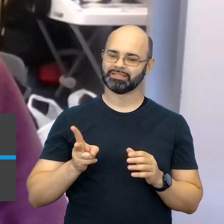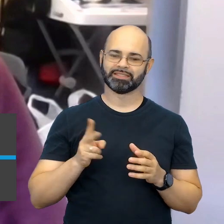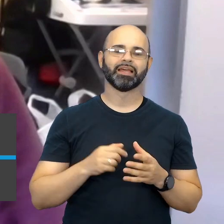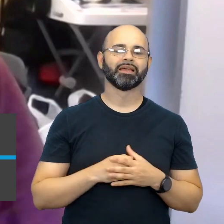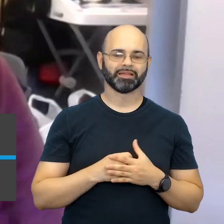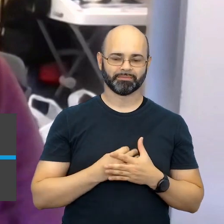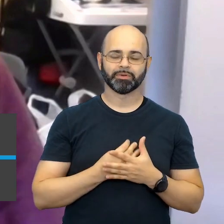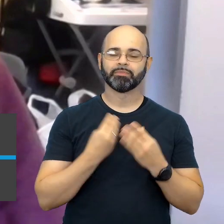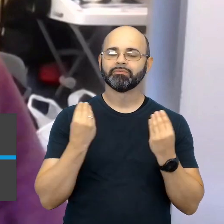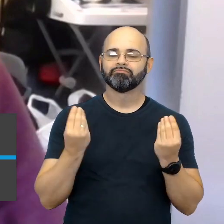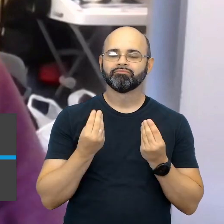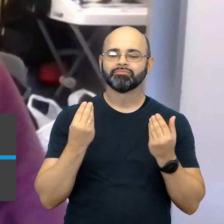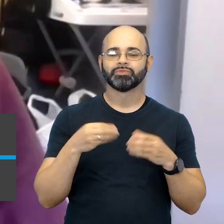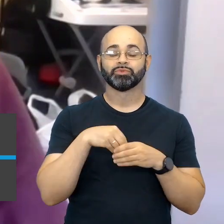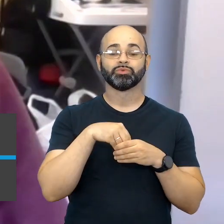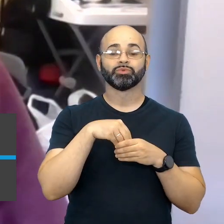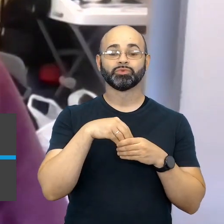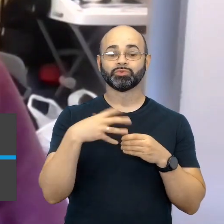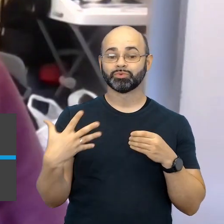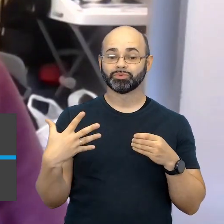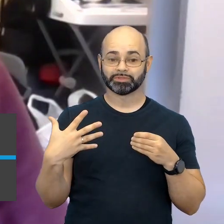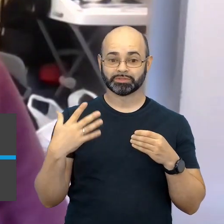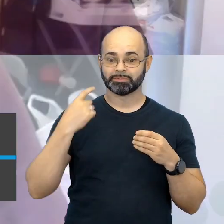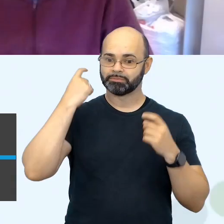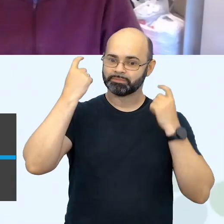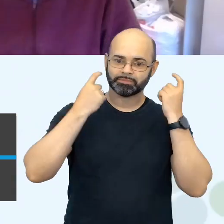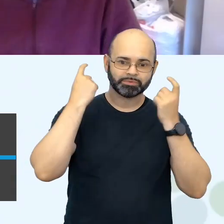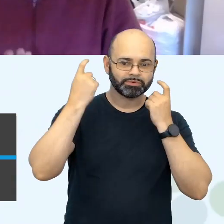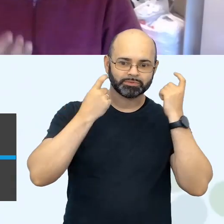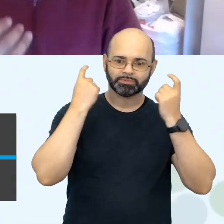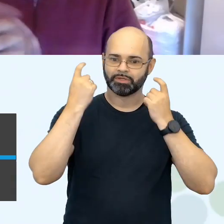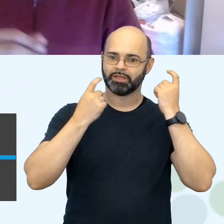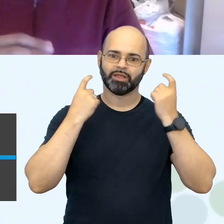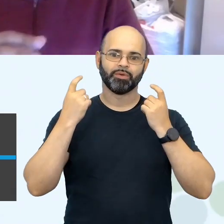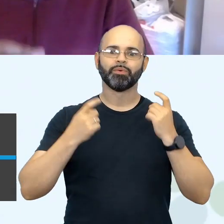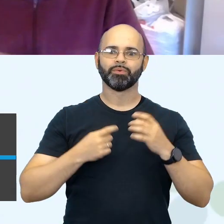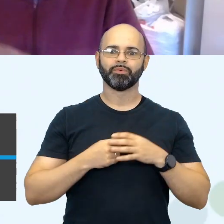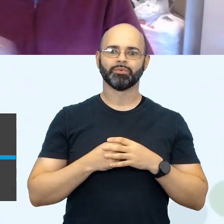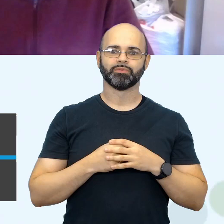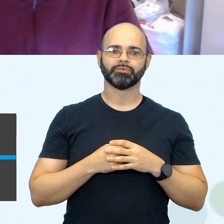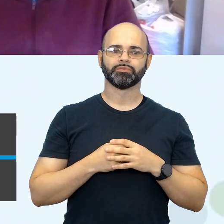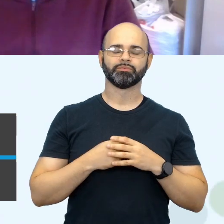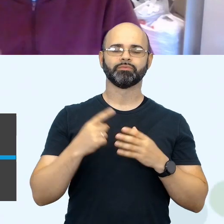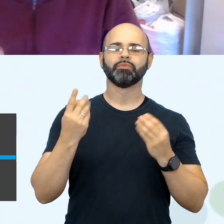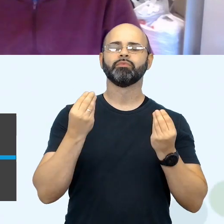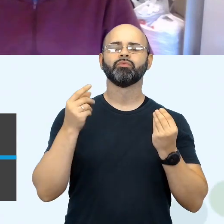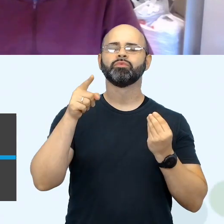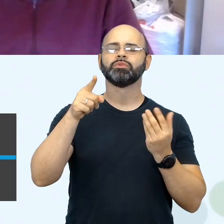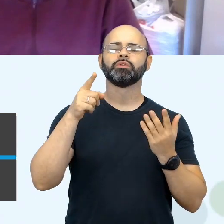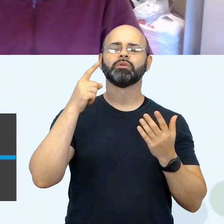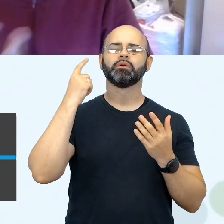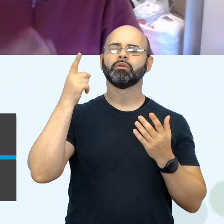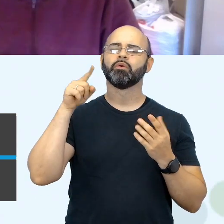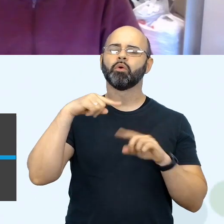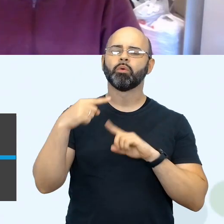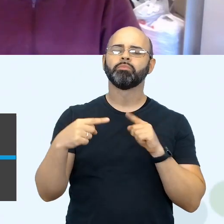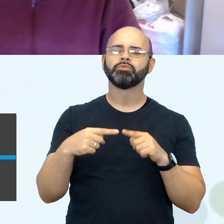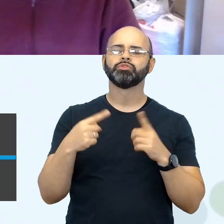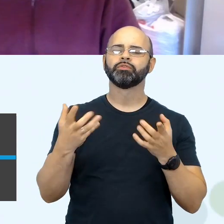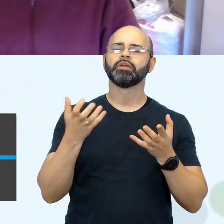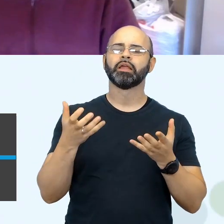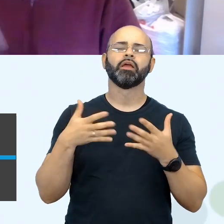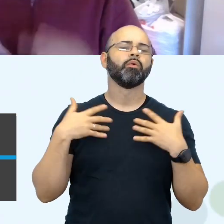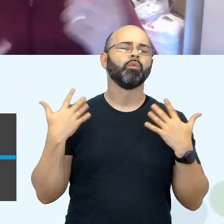essa essência do conteúdo, assim, você ter essa preocupação com o conteúdo em primeiro lugar, para entender onde você quer chegar, o que você quer dizer, eu acho muito